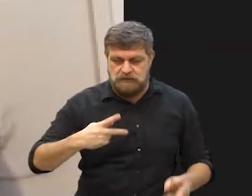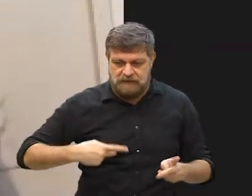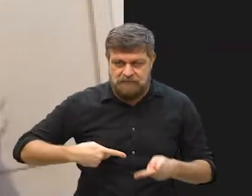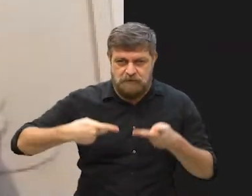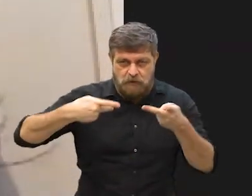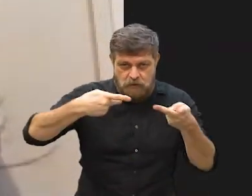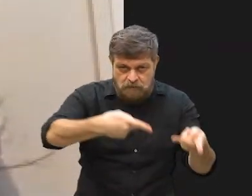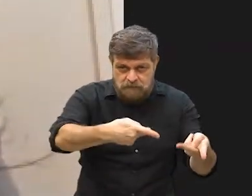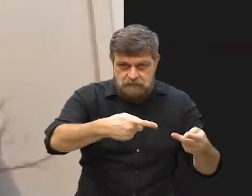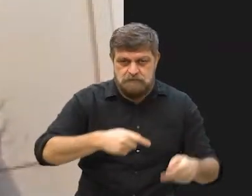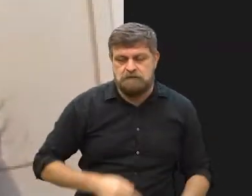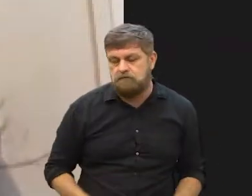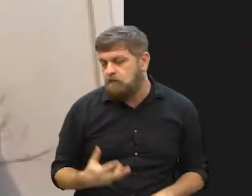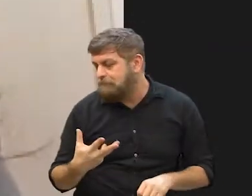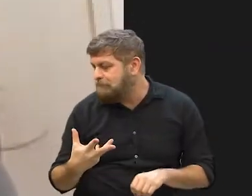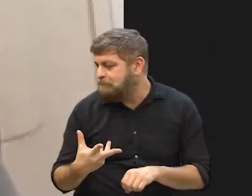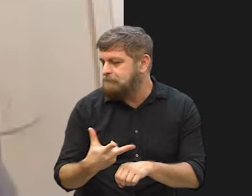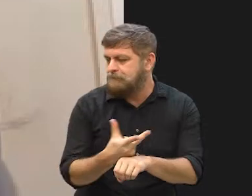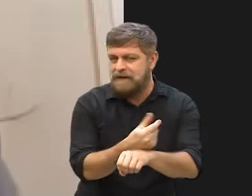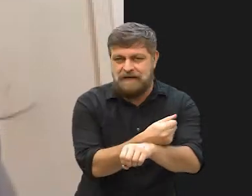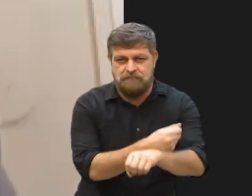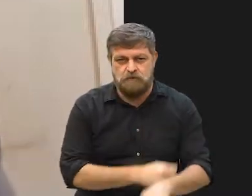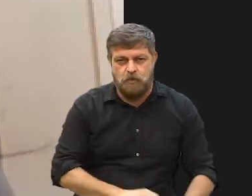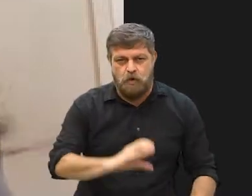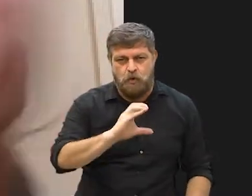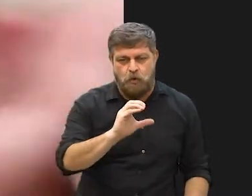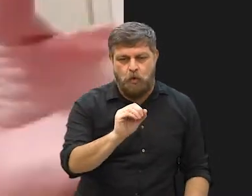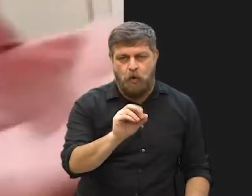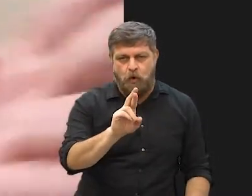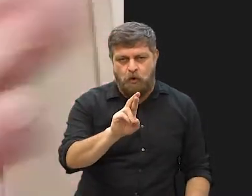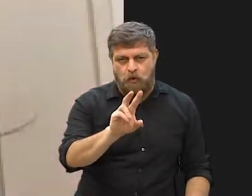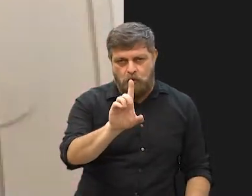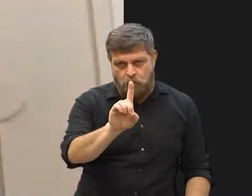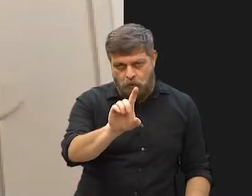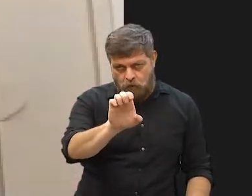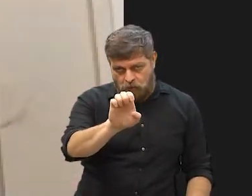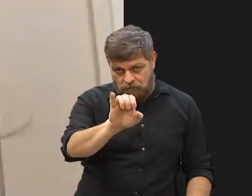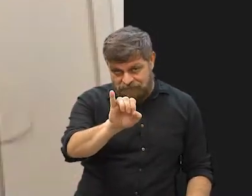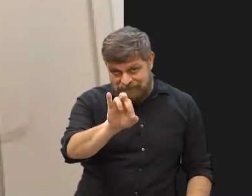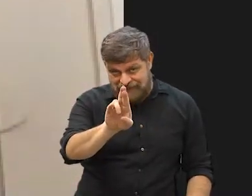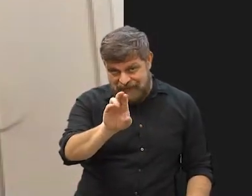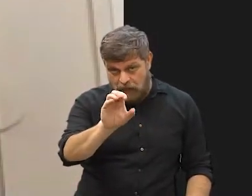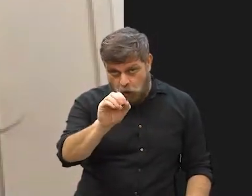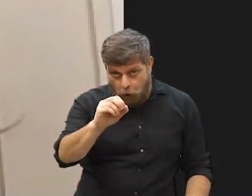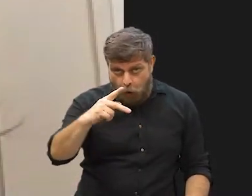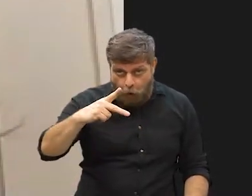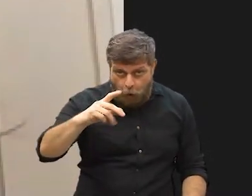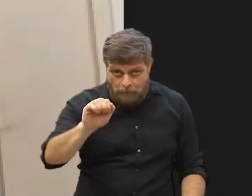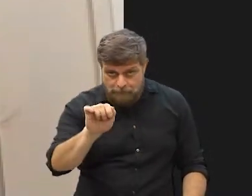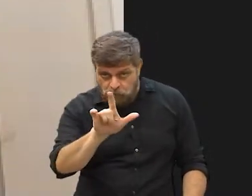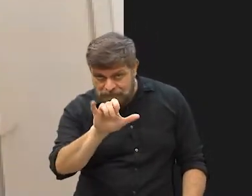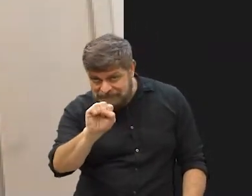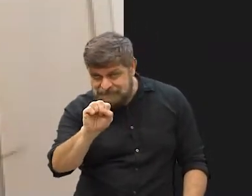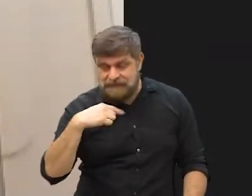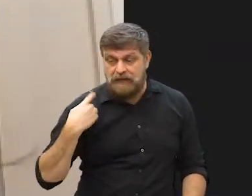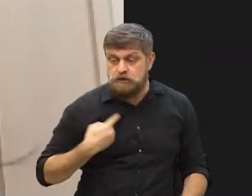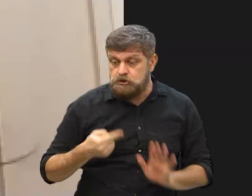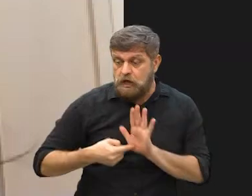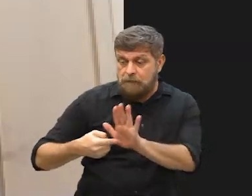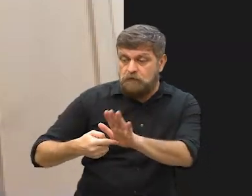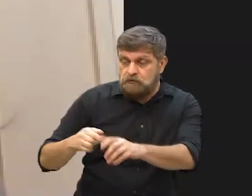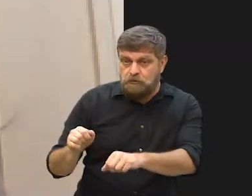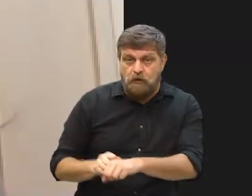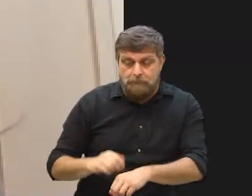lá da vice-prefeita, achei maravilhoso, porque a gente pôde mostrar para eles também outra possibilidade de ação com as pessoas